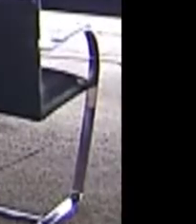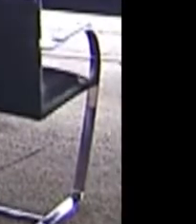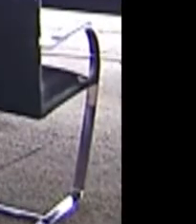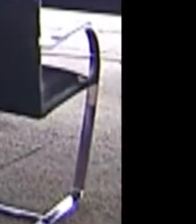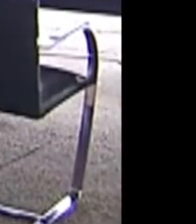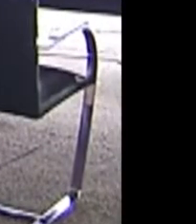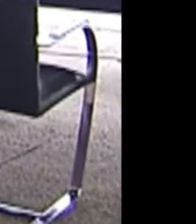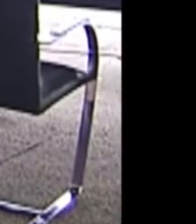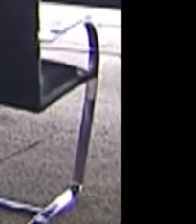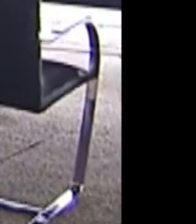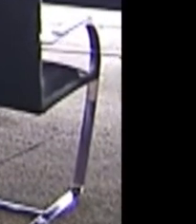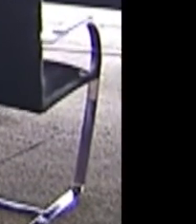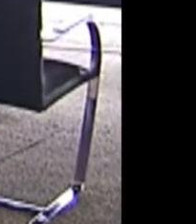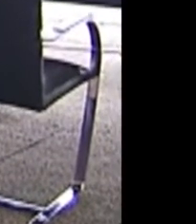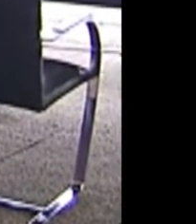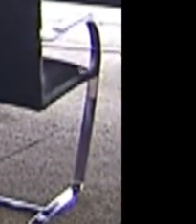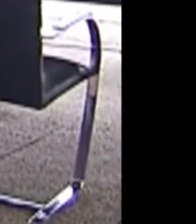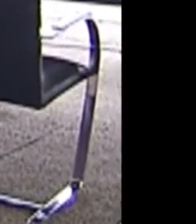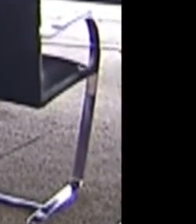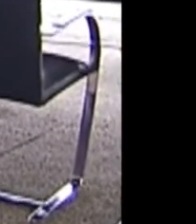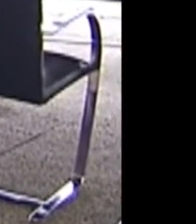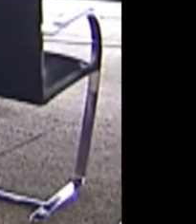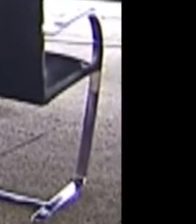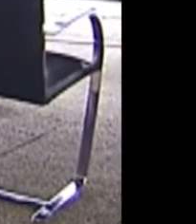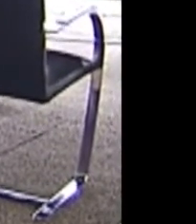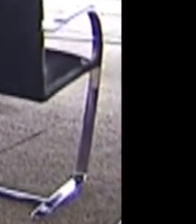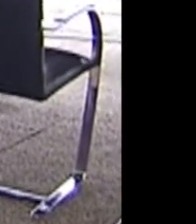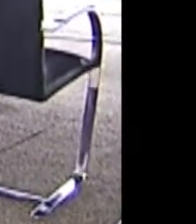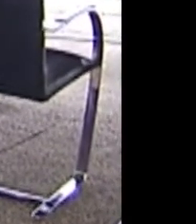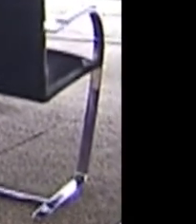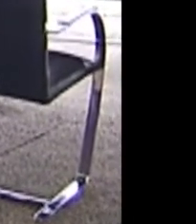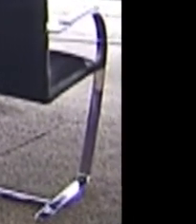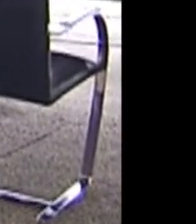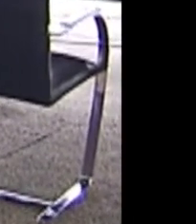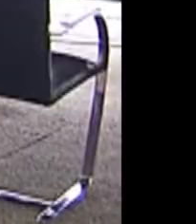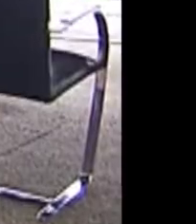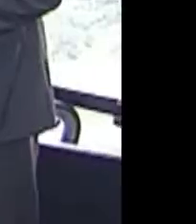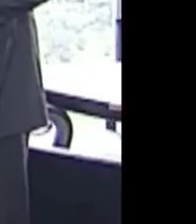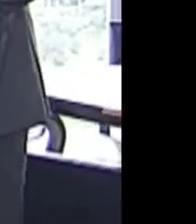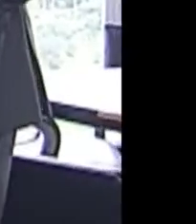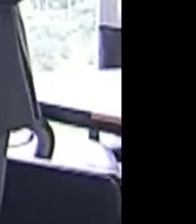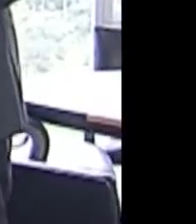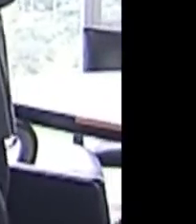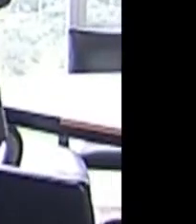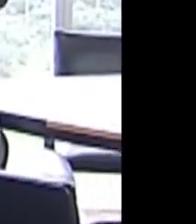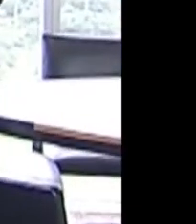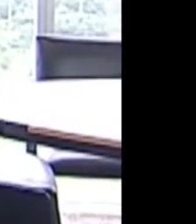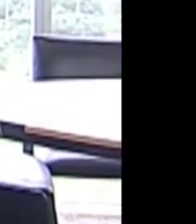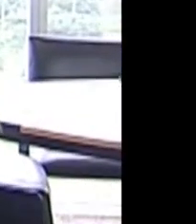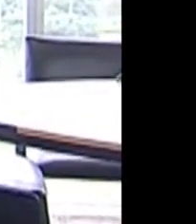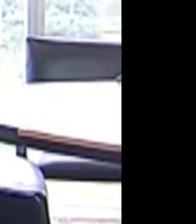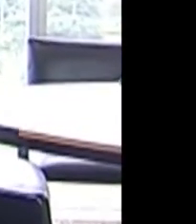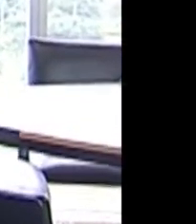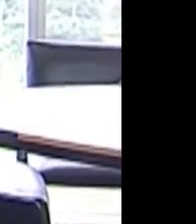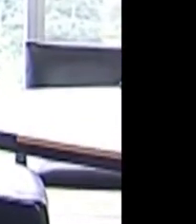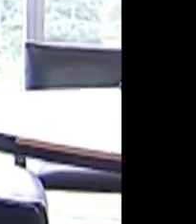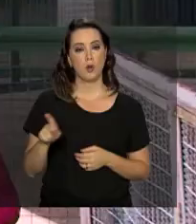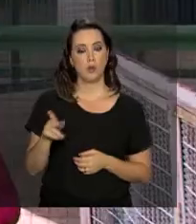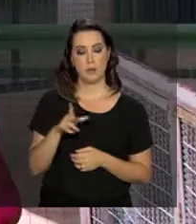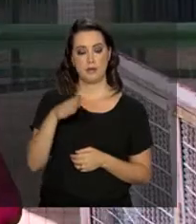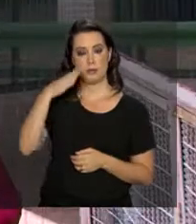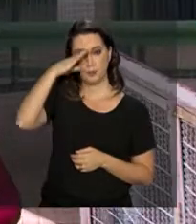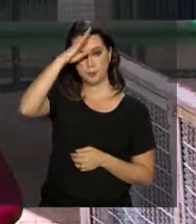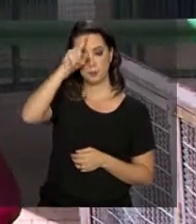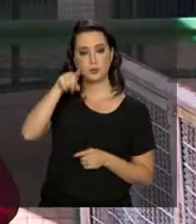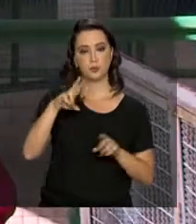com a ministra Rosa Weber no gabinete da presidência do Tribunal Superior Eleitoral. O presidente eleito também